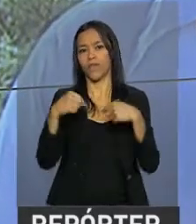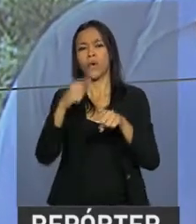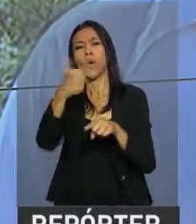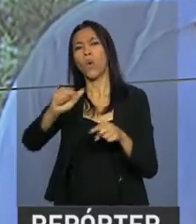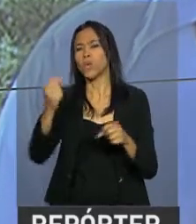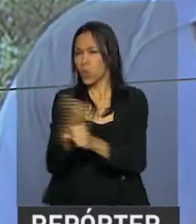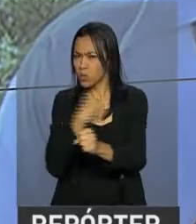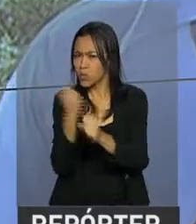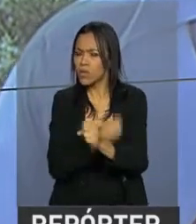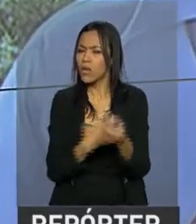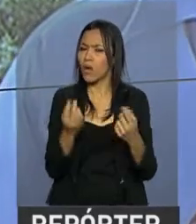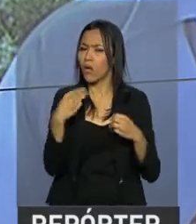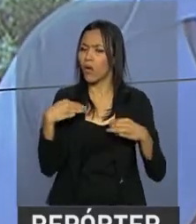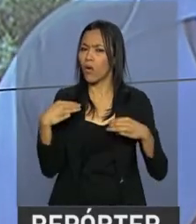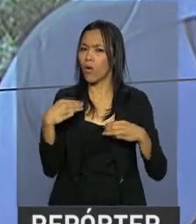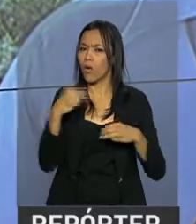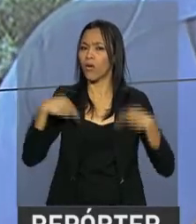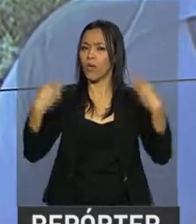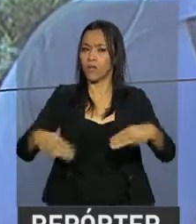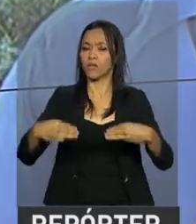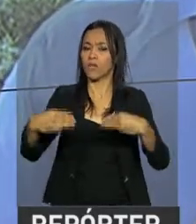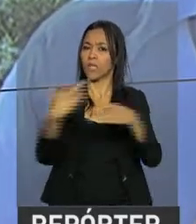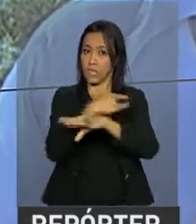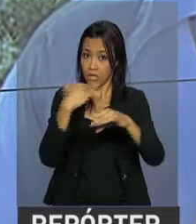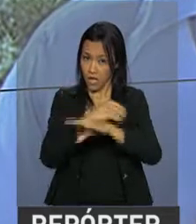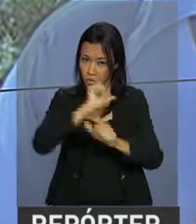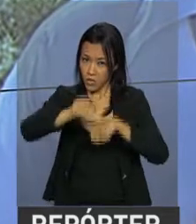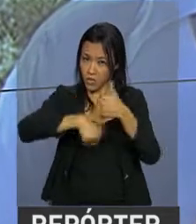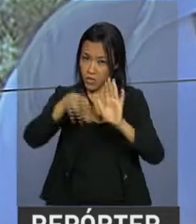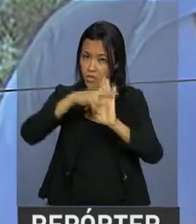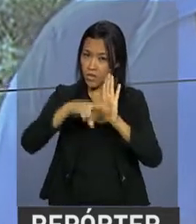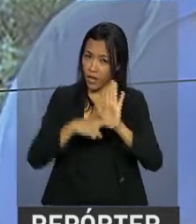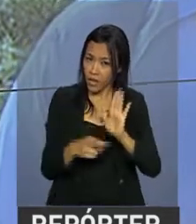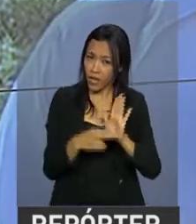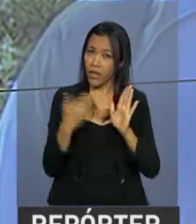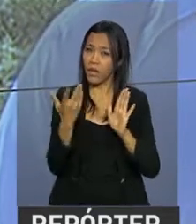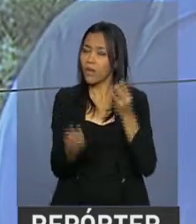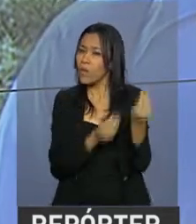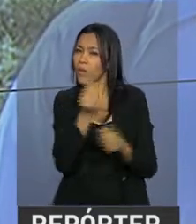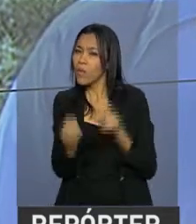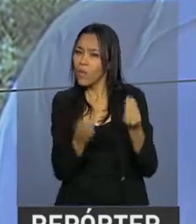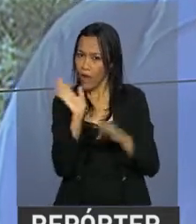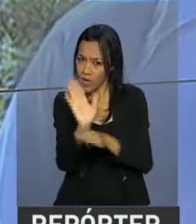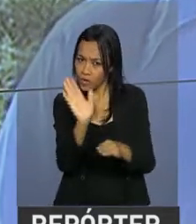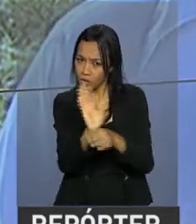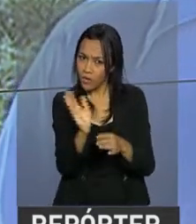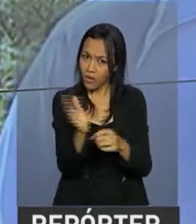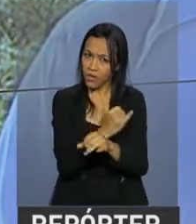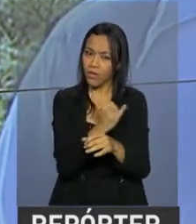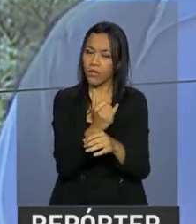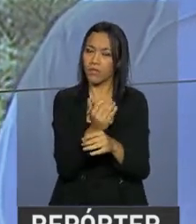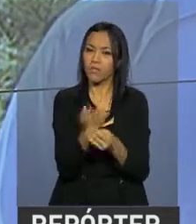O Ministério das Cidades estuda alterações no Minha Casa Minha Vida para atender pequenos construtores, é isso?